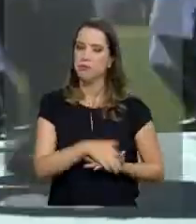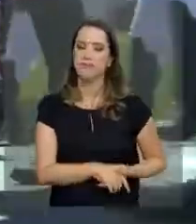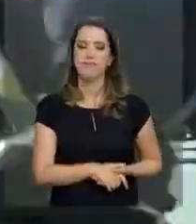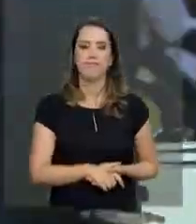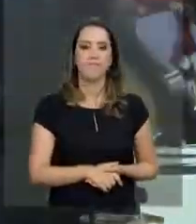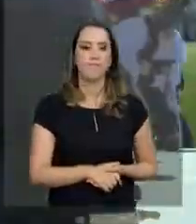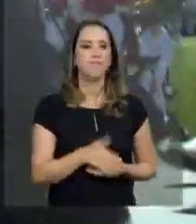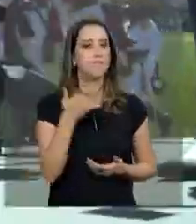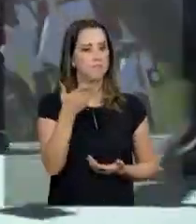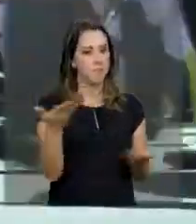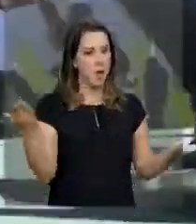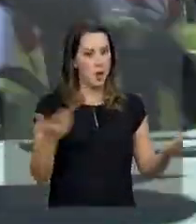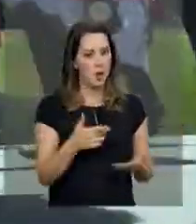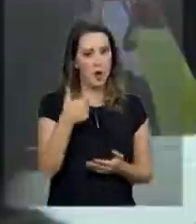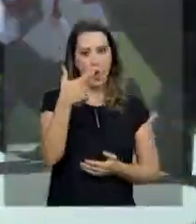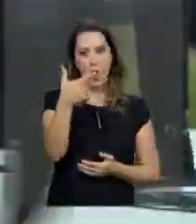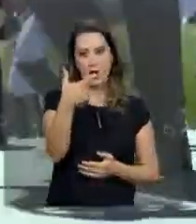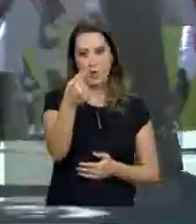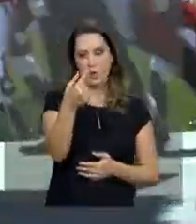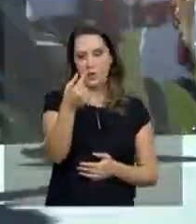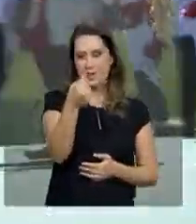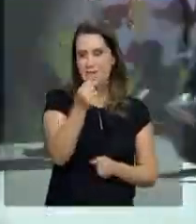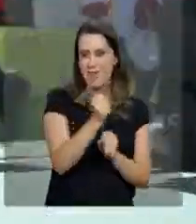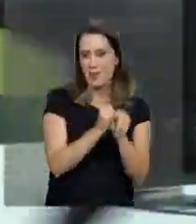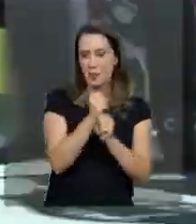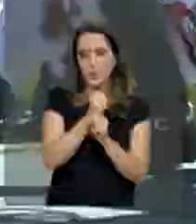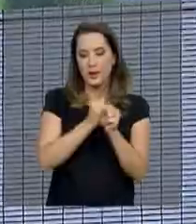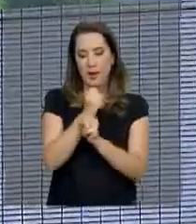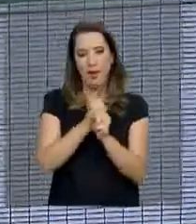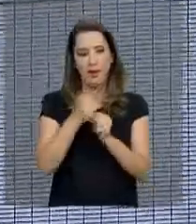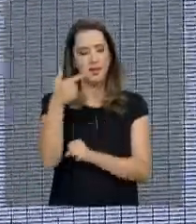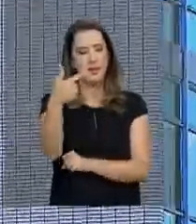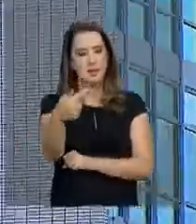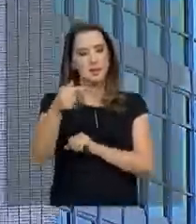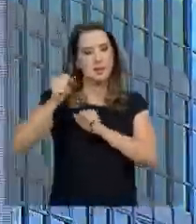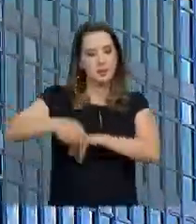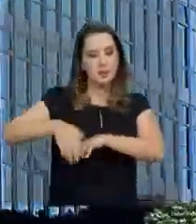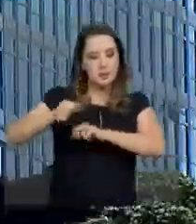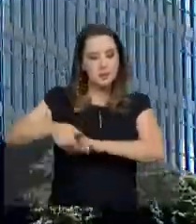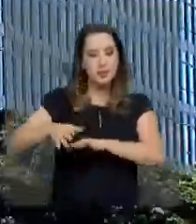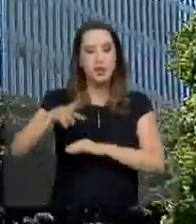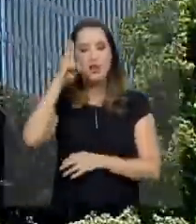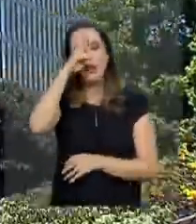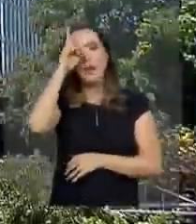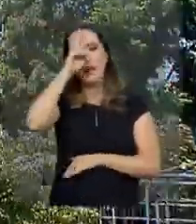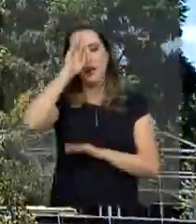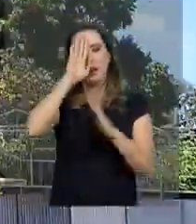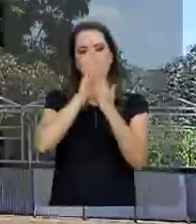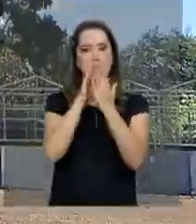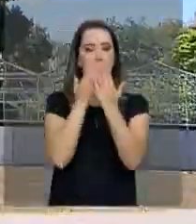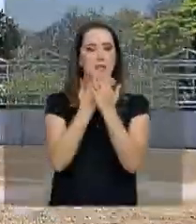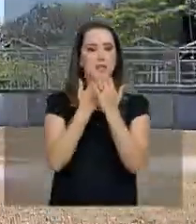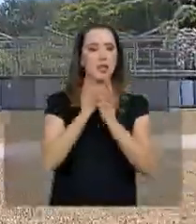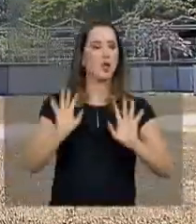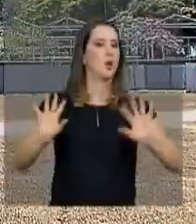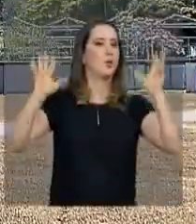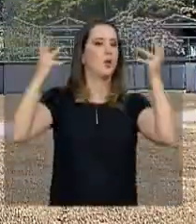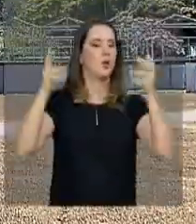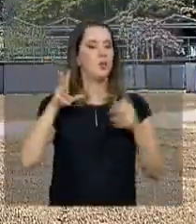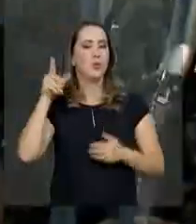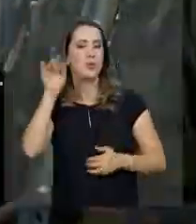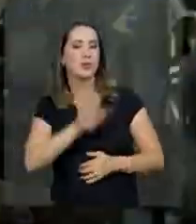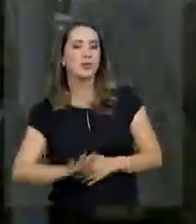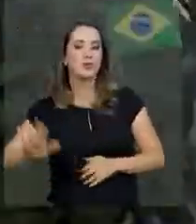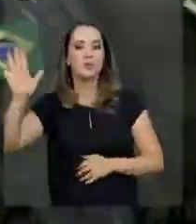brasil vai completar 200 anos o sete de setembro é lembrado nas escolas e comemorado por todo o